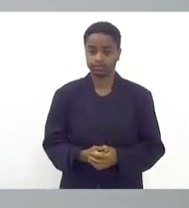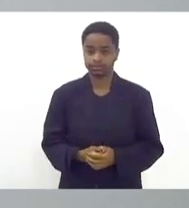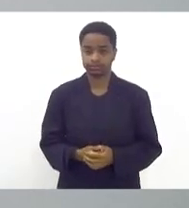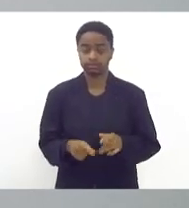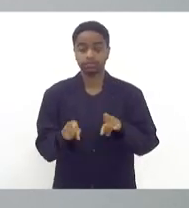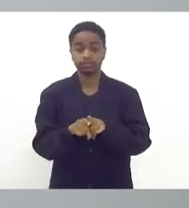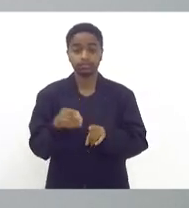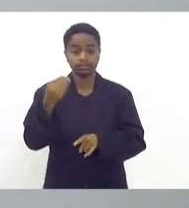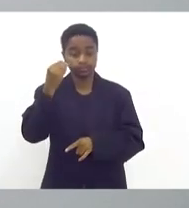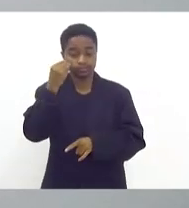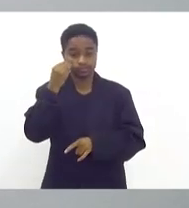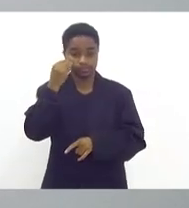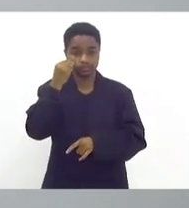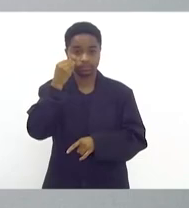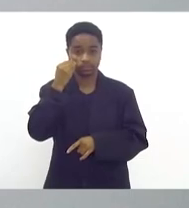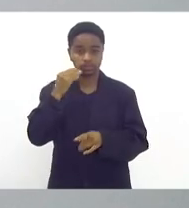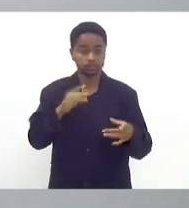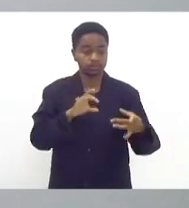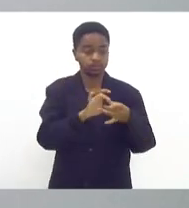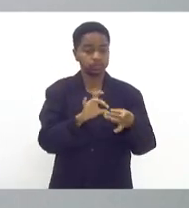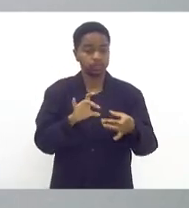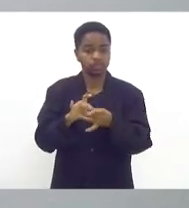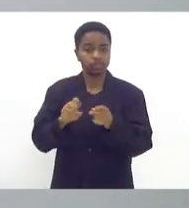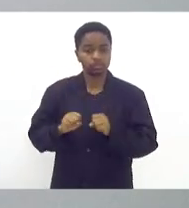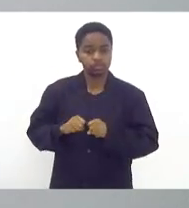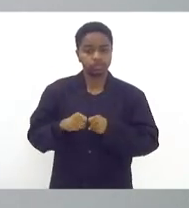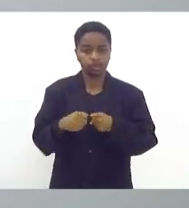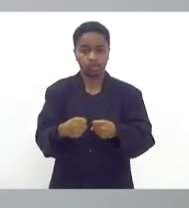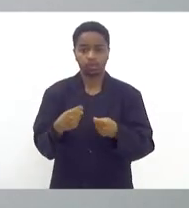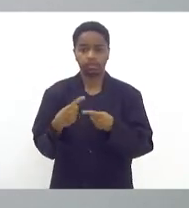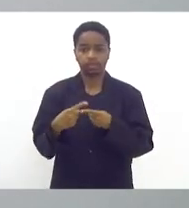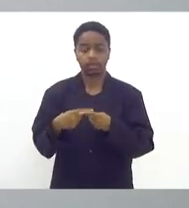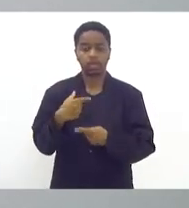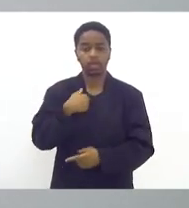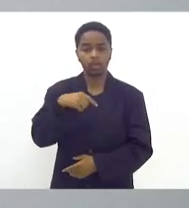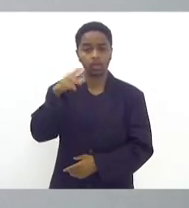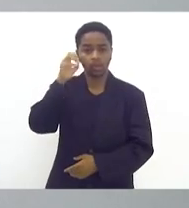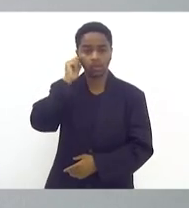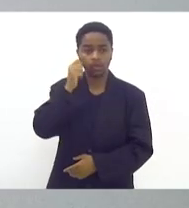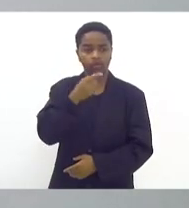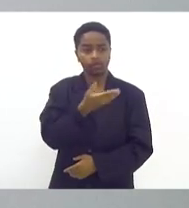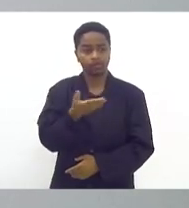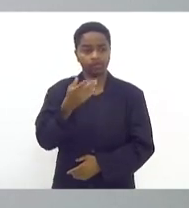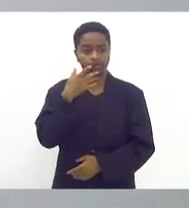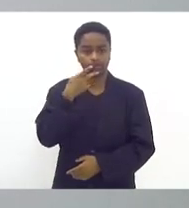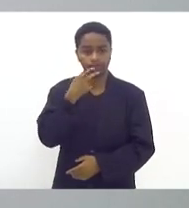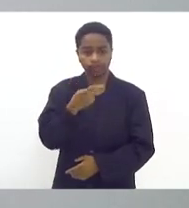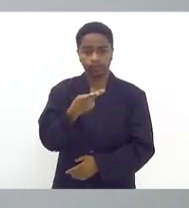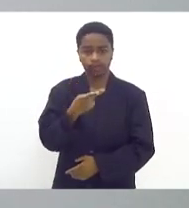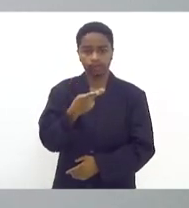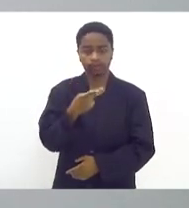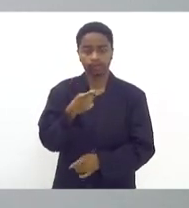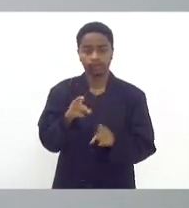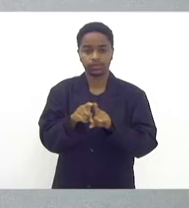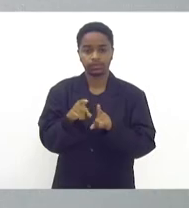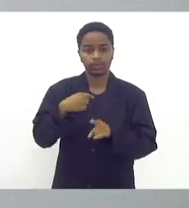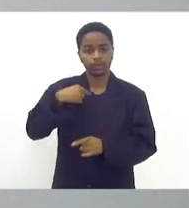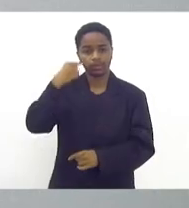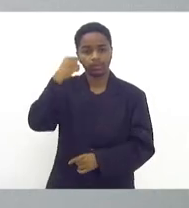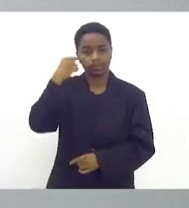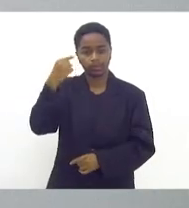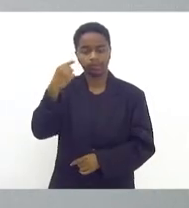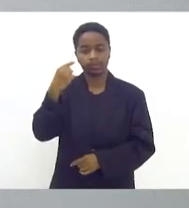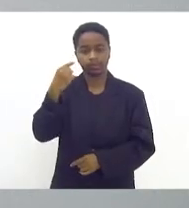tentar congregar esses esforços né Eu ouvi aqui e me surgiu na minha mente até